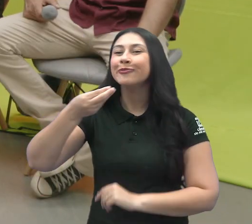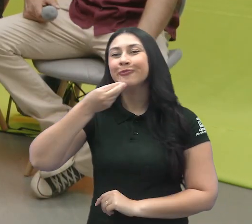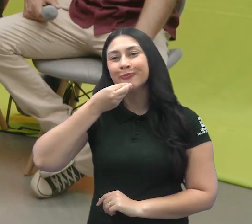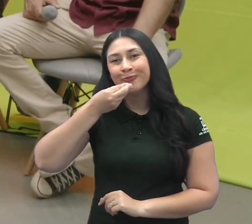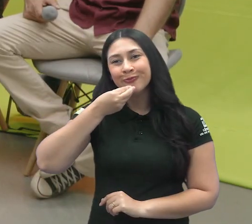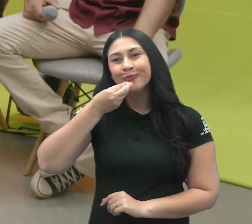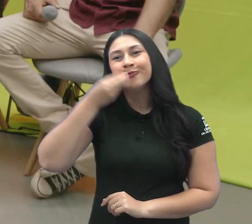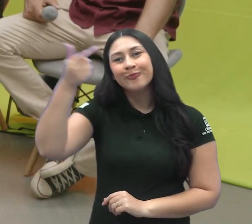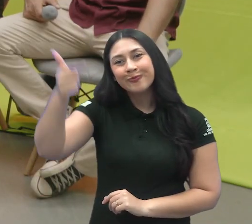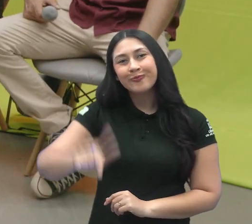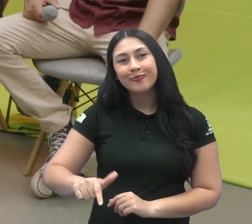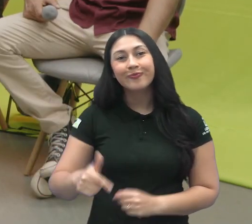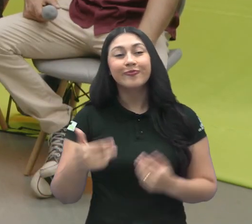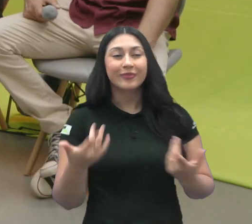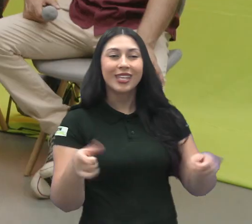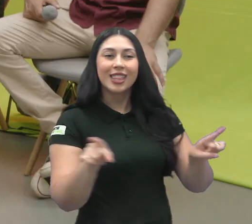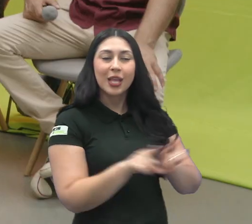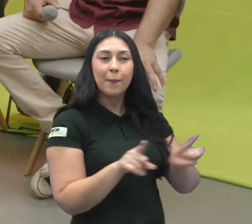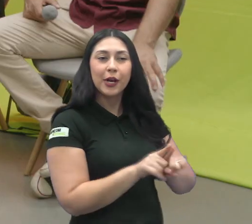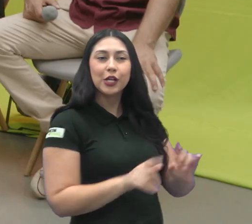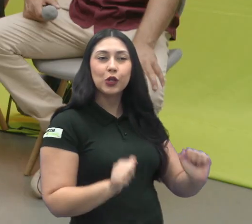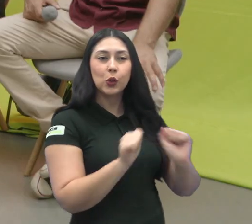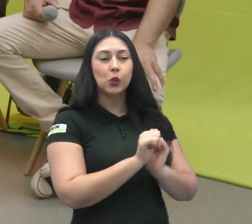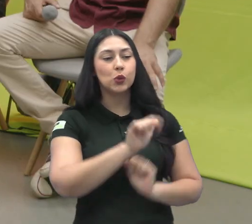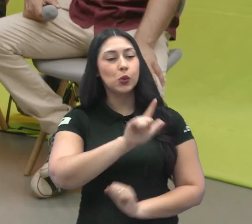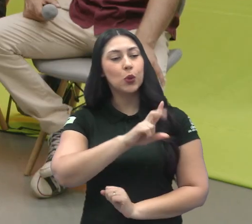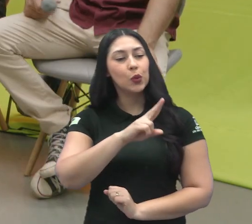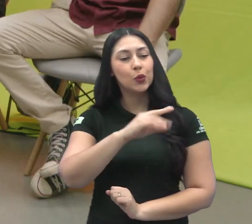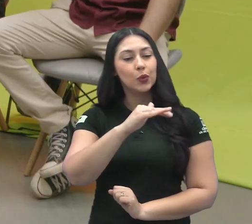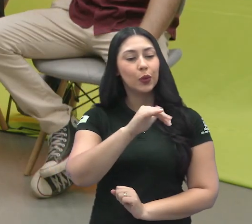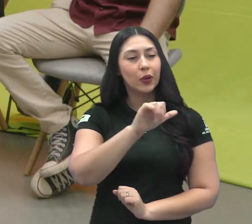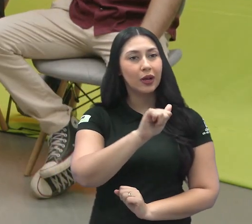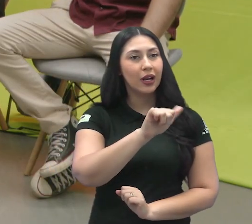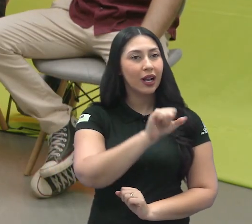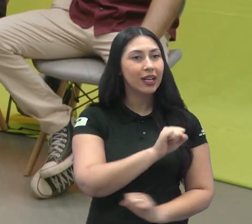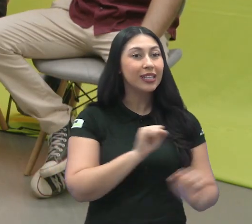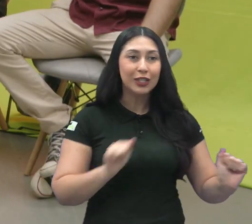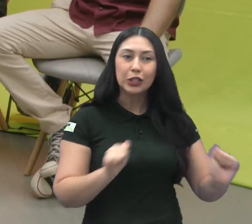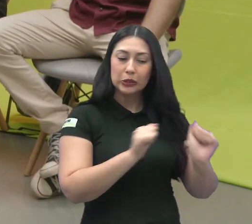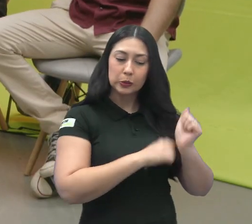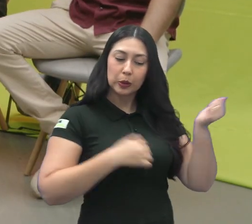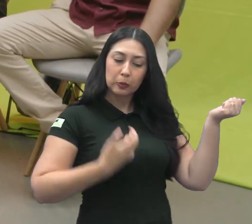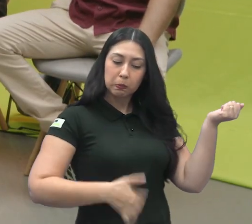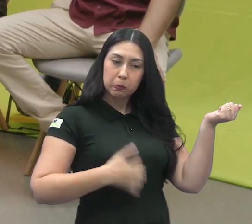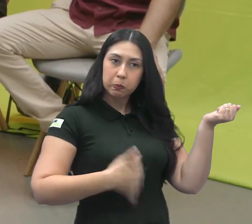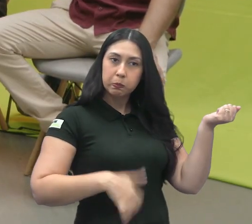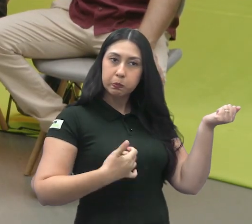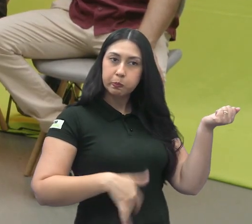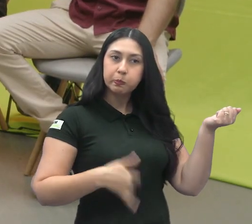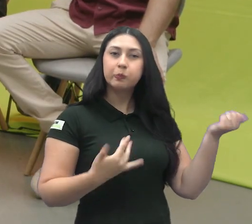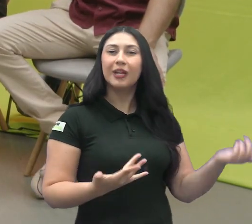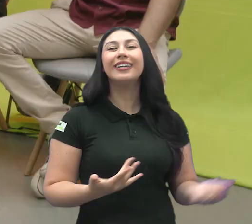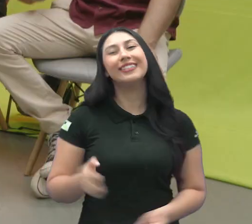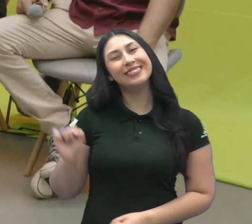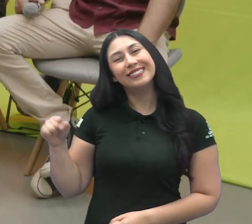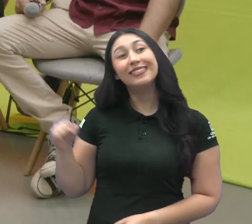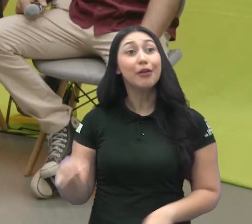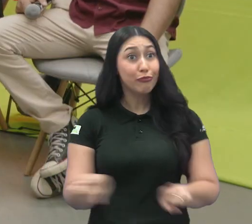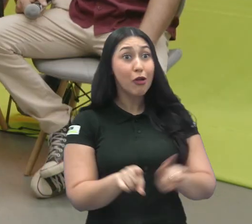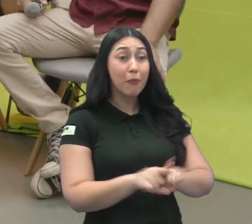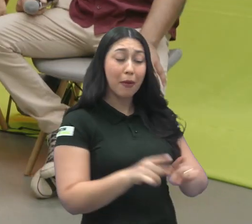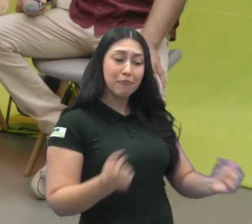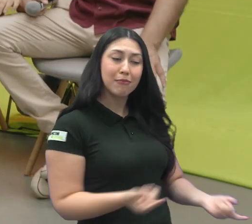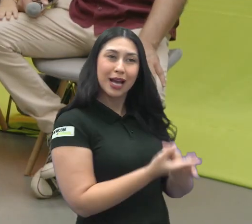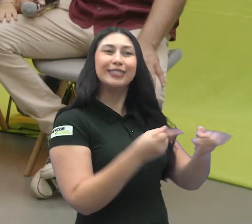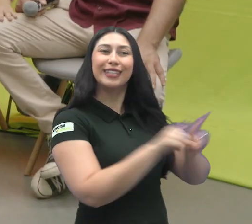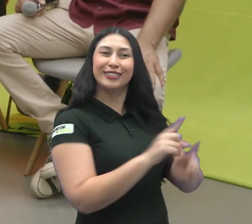mais uma vez. A Maísa que está também com o Lucas aqui, que acompanha no violão também, né, Lucas? E na vida, né? E na vida,